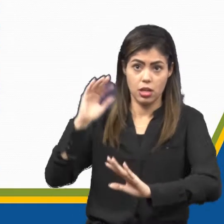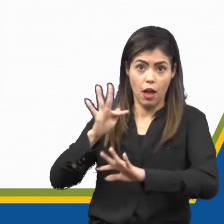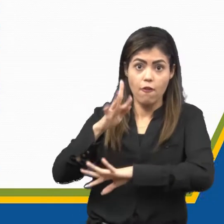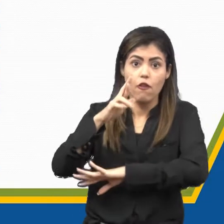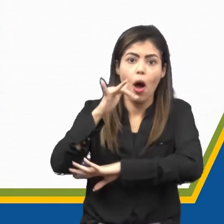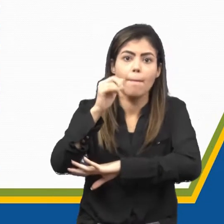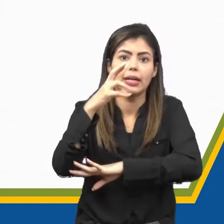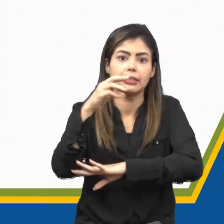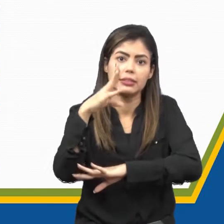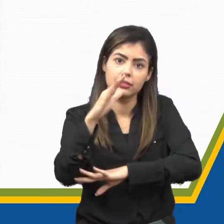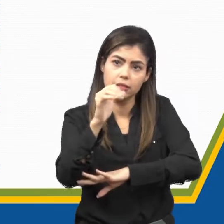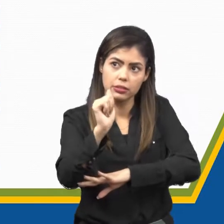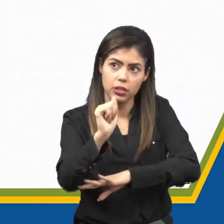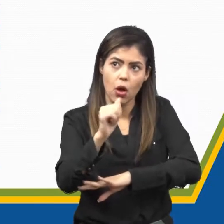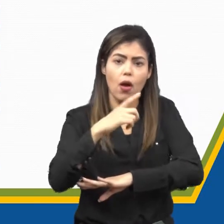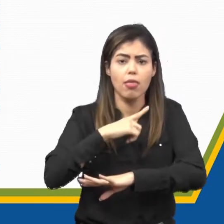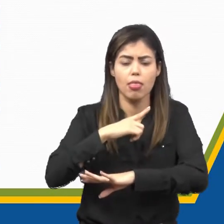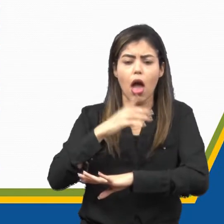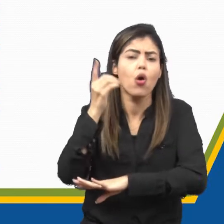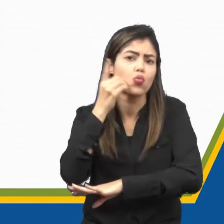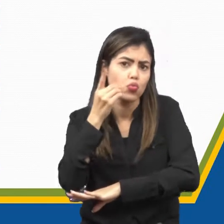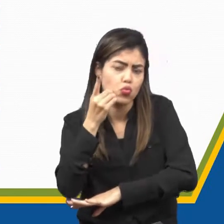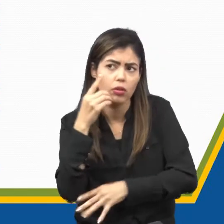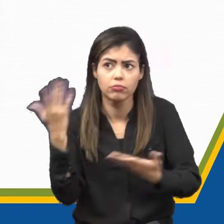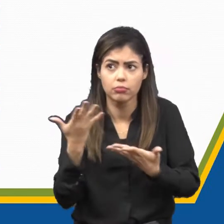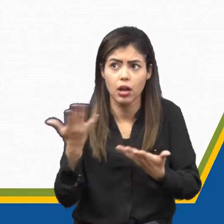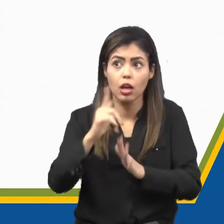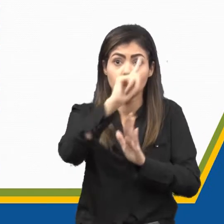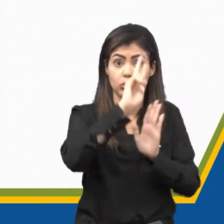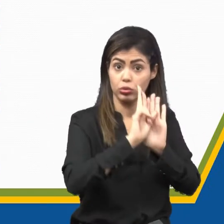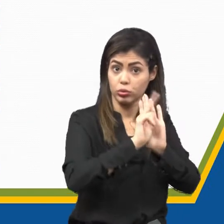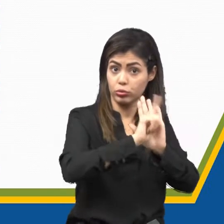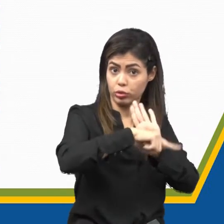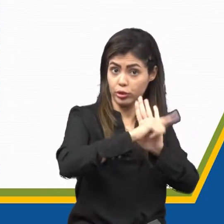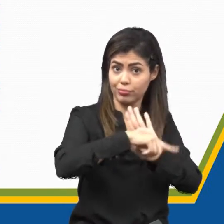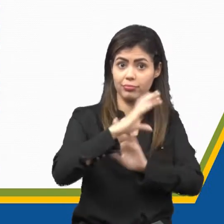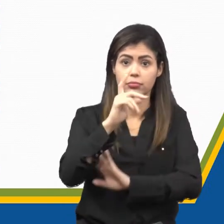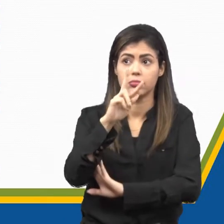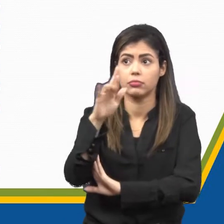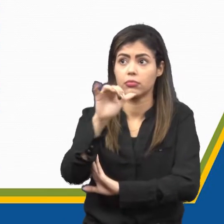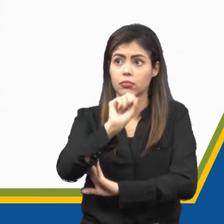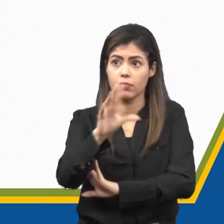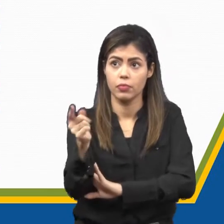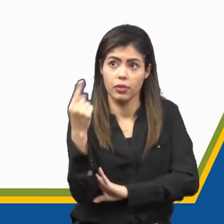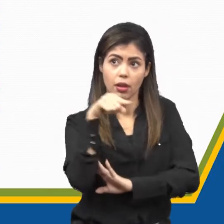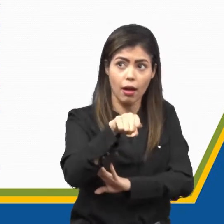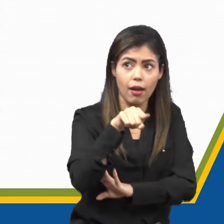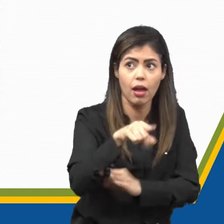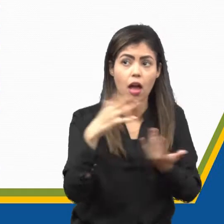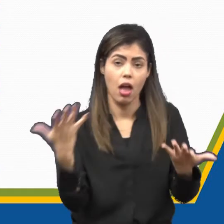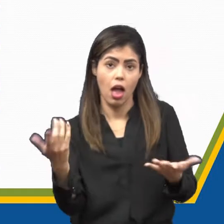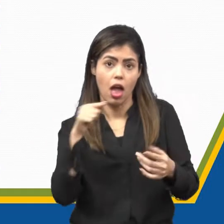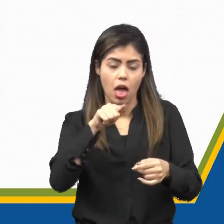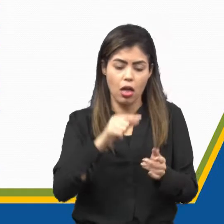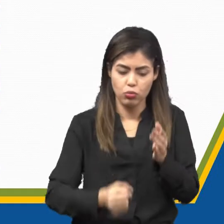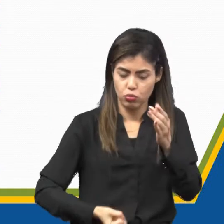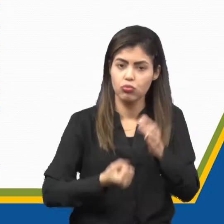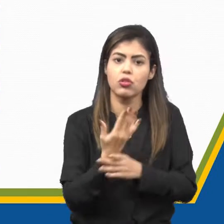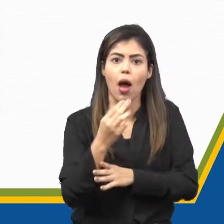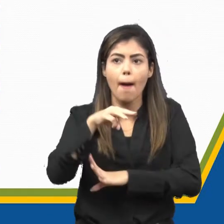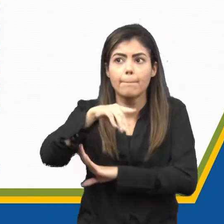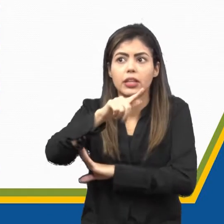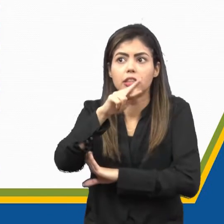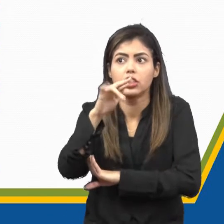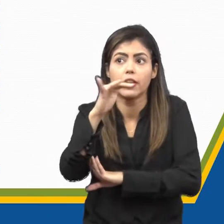da formatação tradicional dos gêneros clássicos. Desta forma, consolidou-se